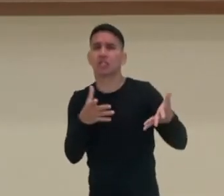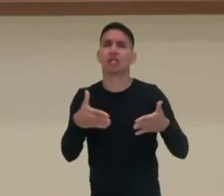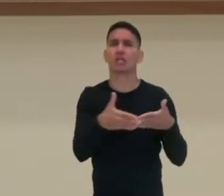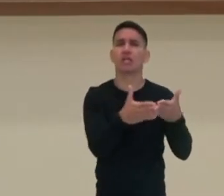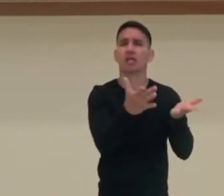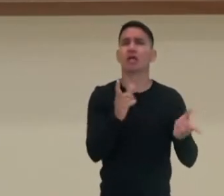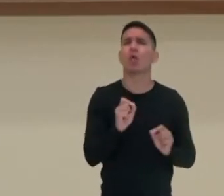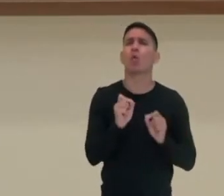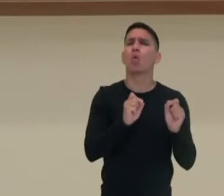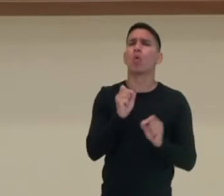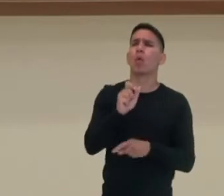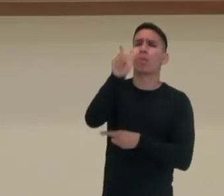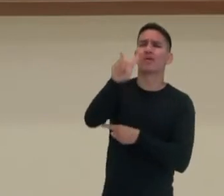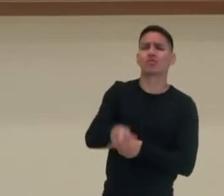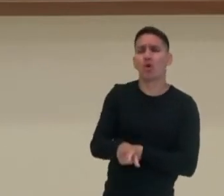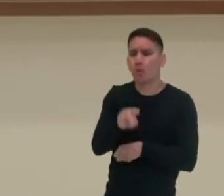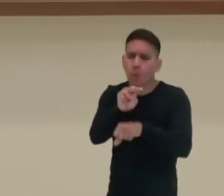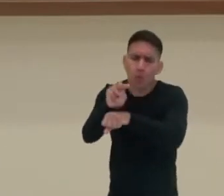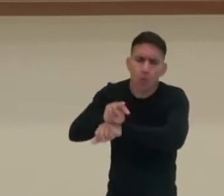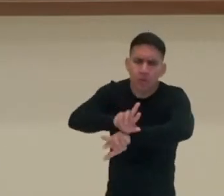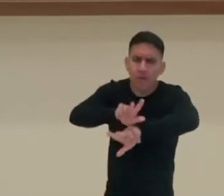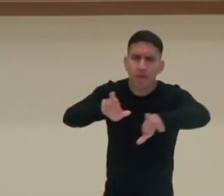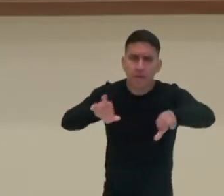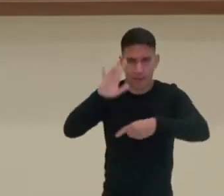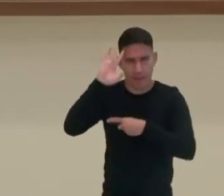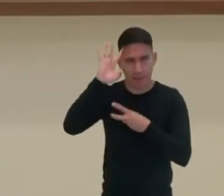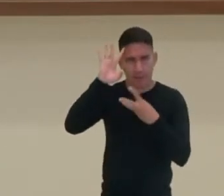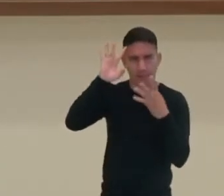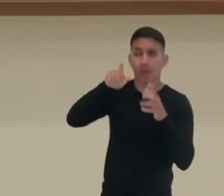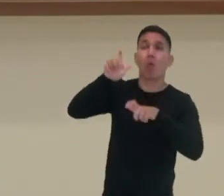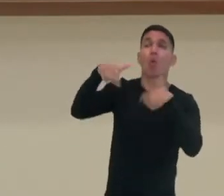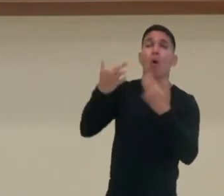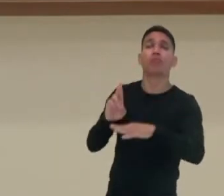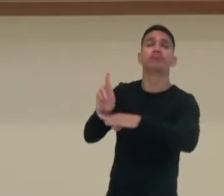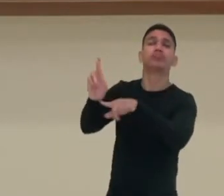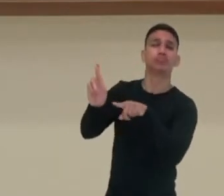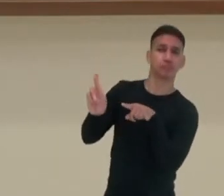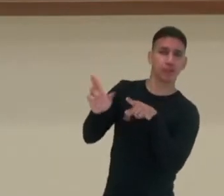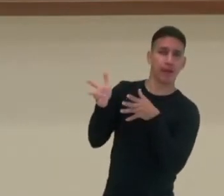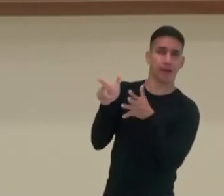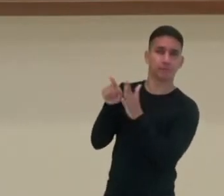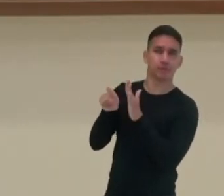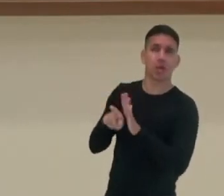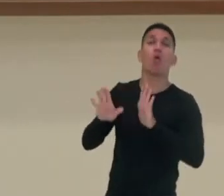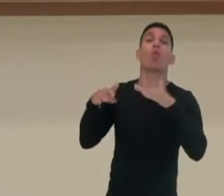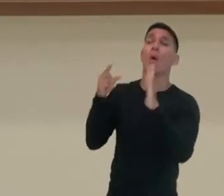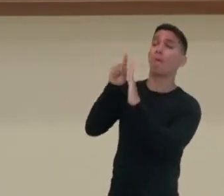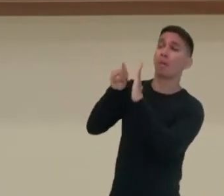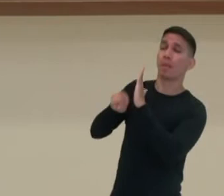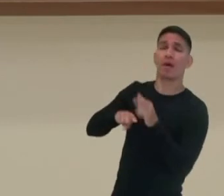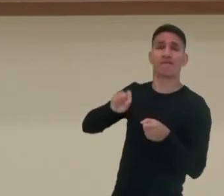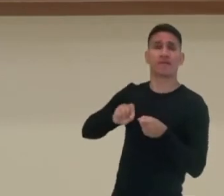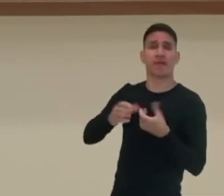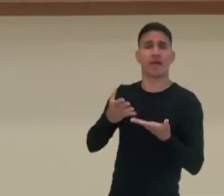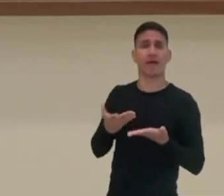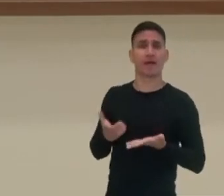preservação? Pense. Pensou? Beleza. Quais perguntas você gostaria de fazer?